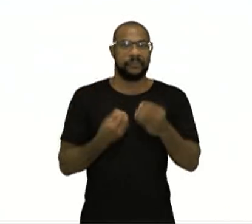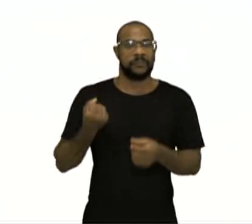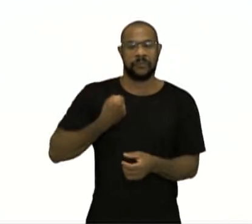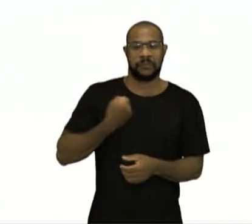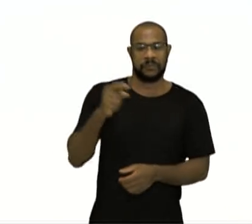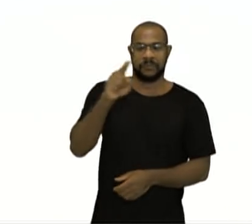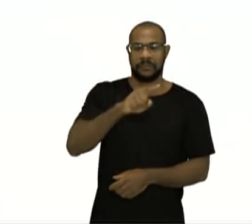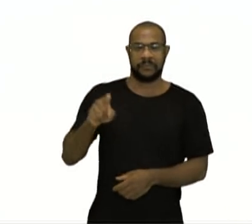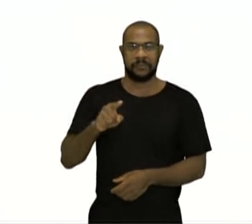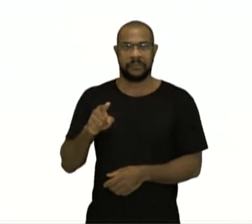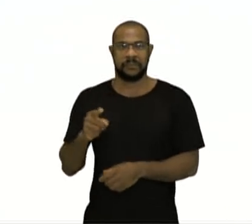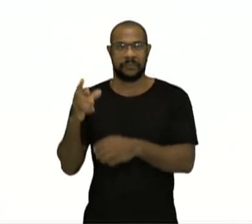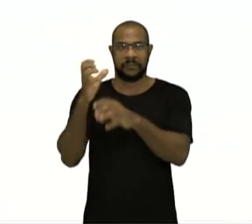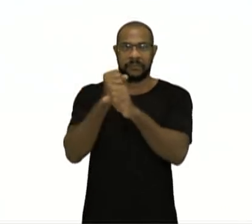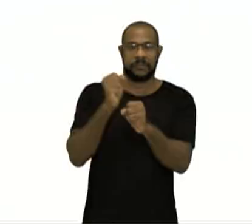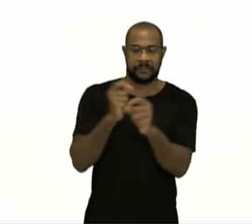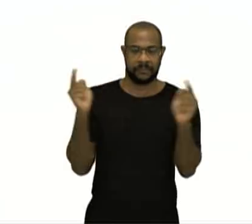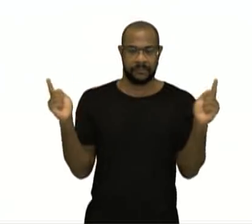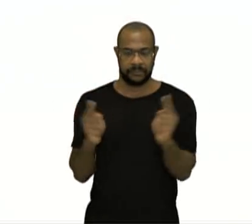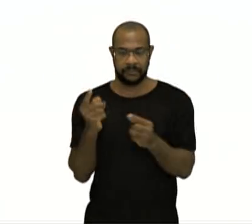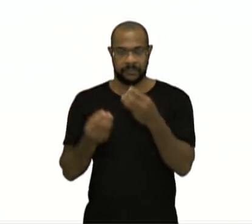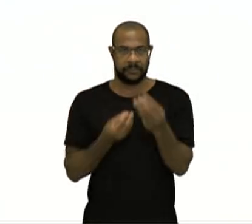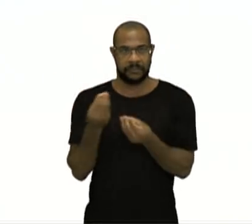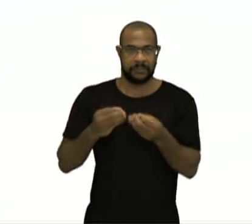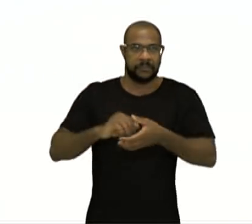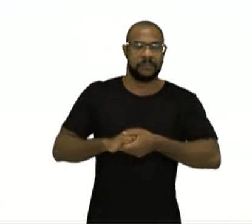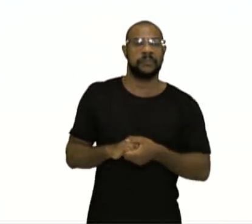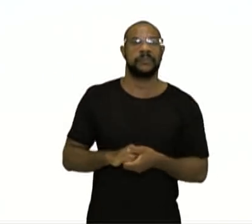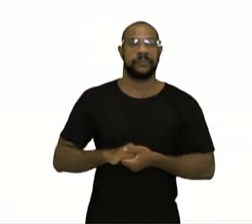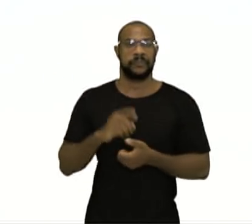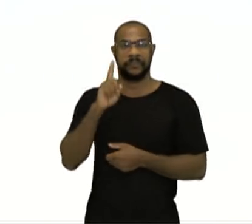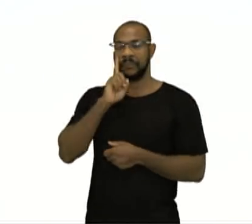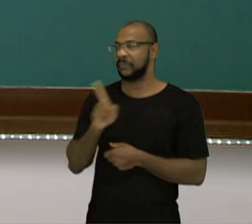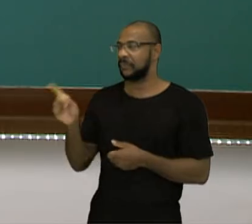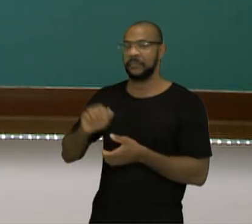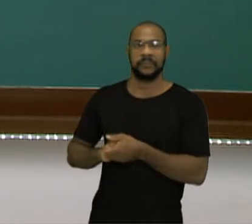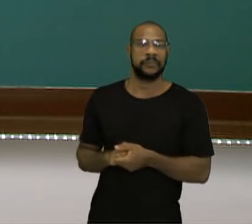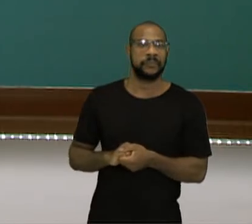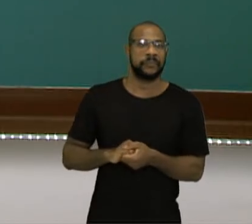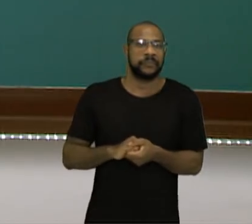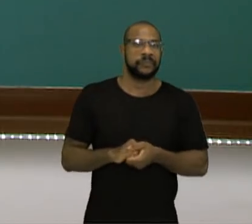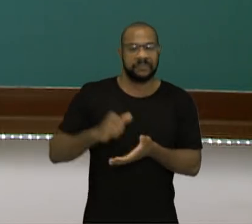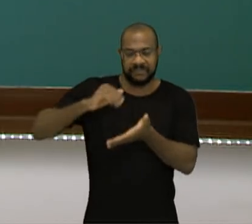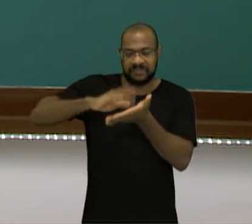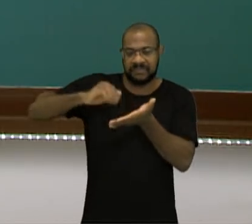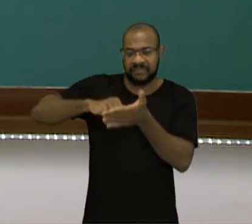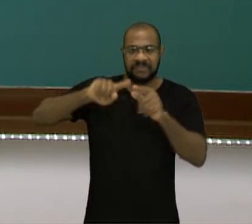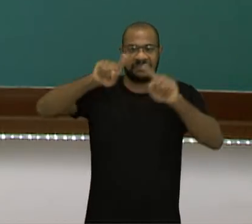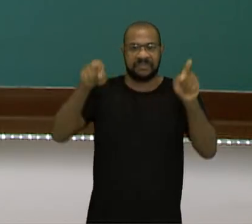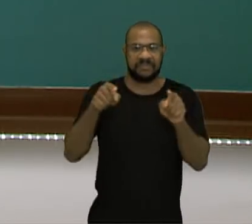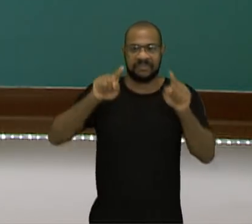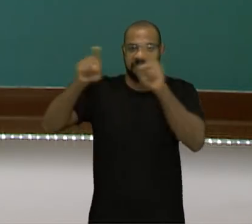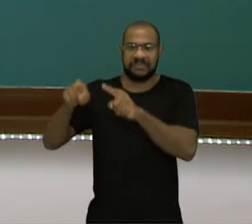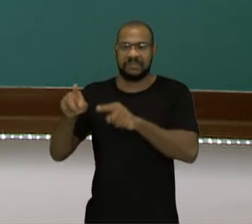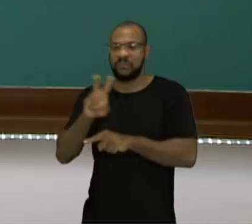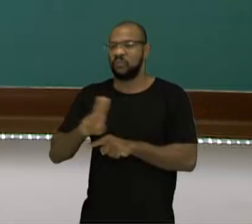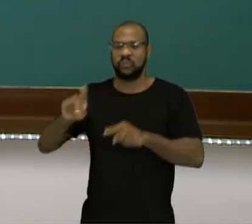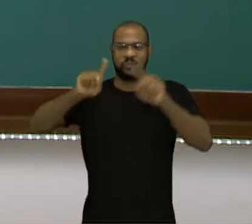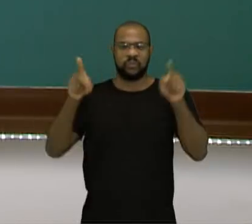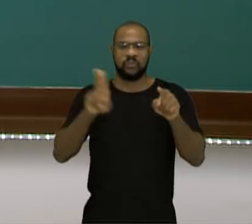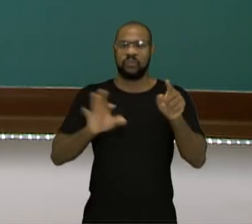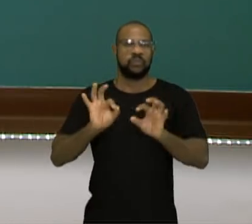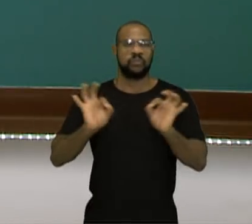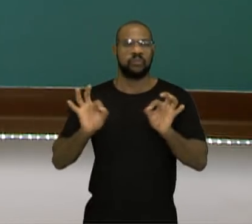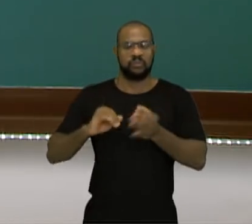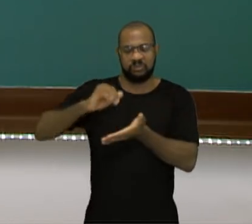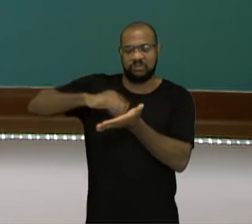usando apenas a notação simplificada da adição de números inteiros. A gente não ficou usando esse monte de parênteses, a gente usou uma forma mais